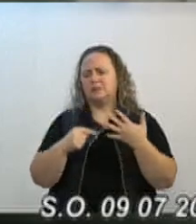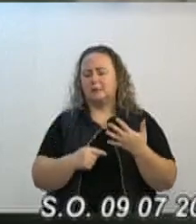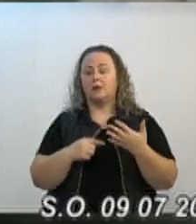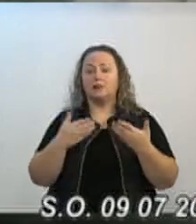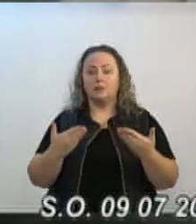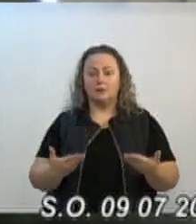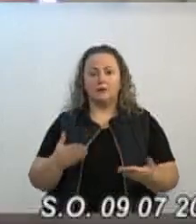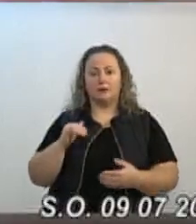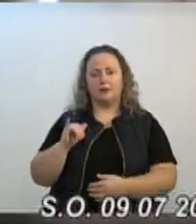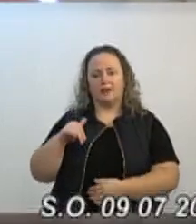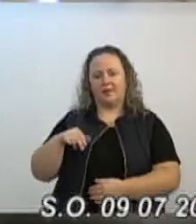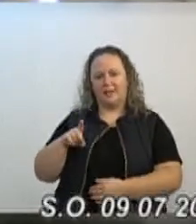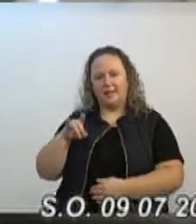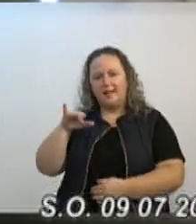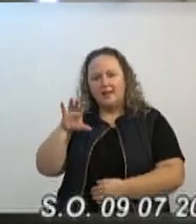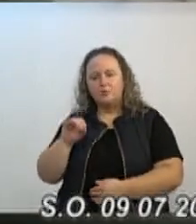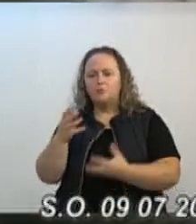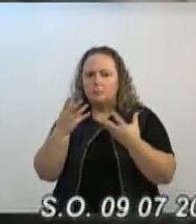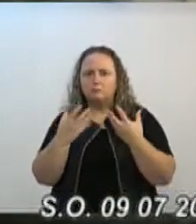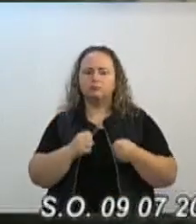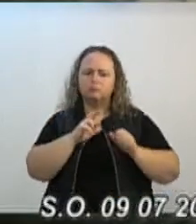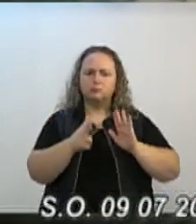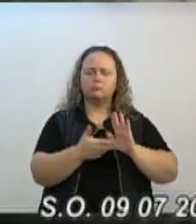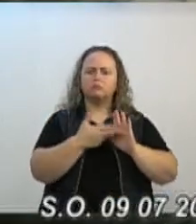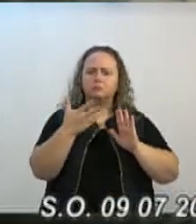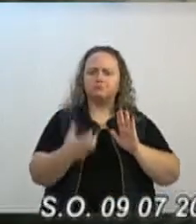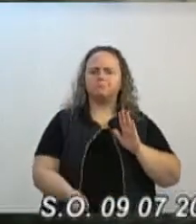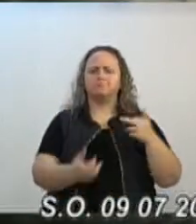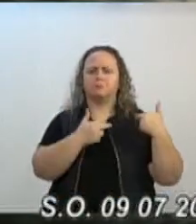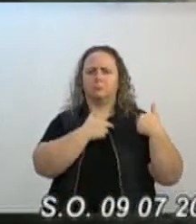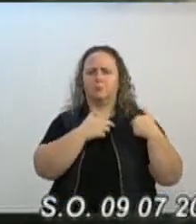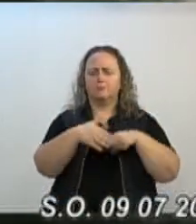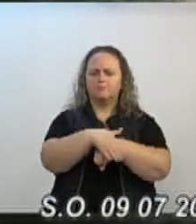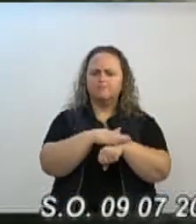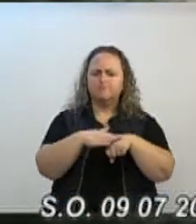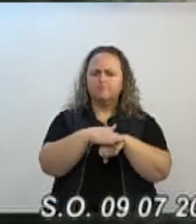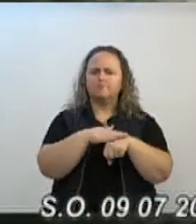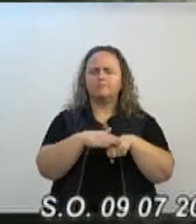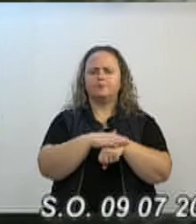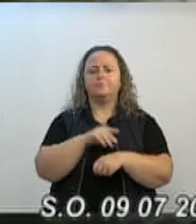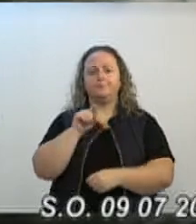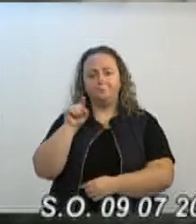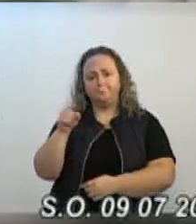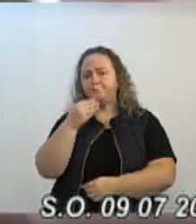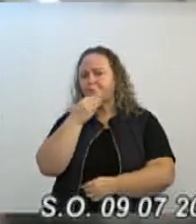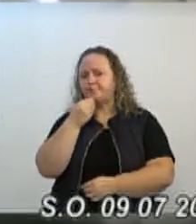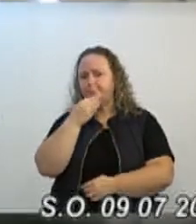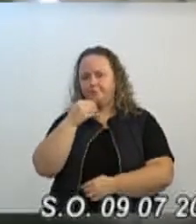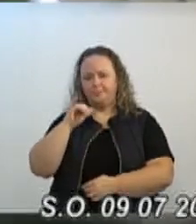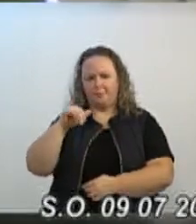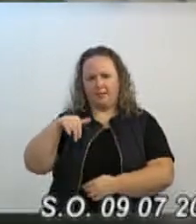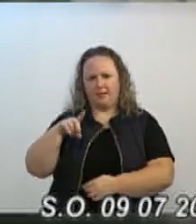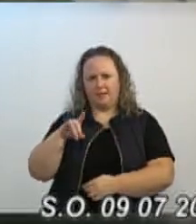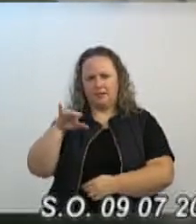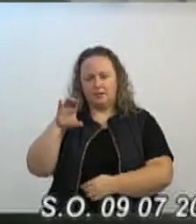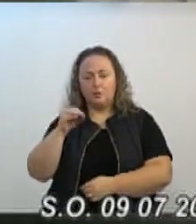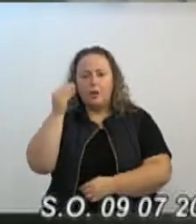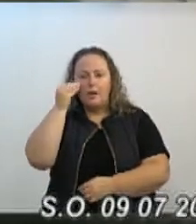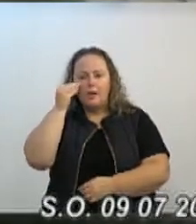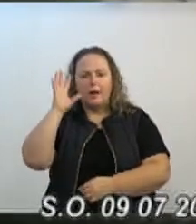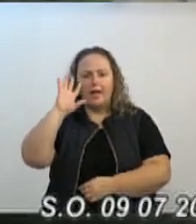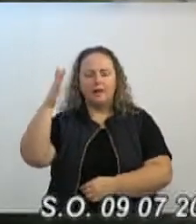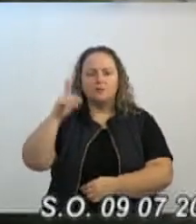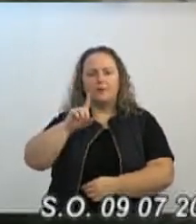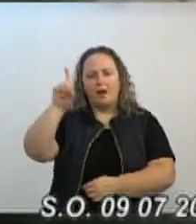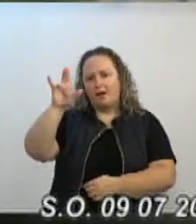acabou assumindo, na verdade, essa responsabilidade. Conversamos pelo telefone, e ele está tentando, na verdade, resolver essa questão, e a gente